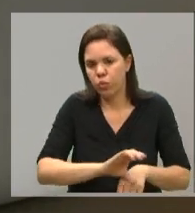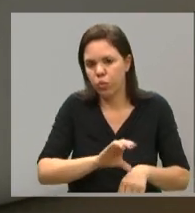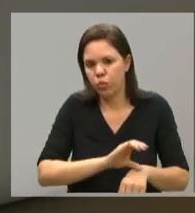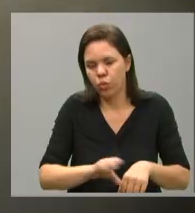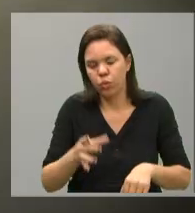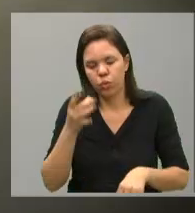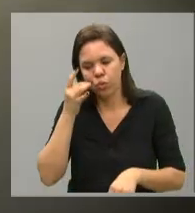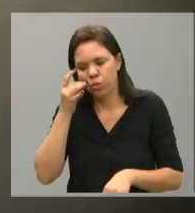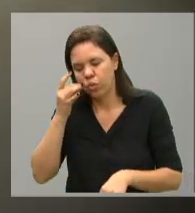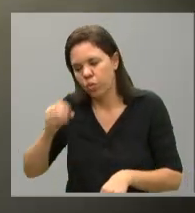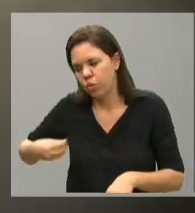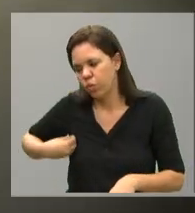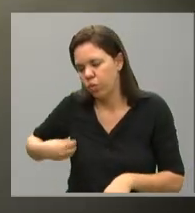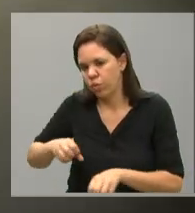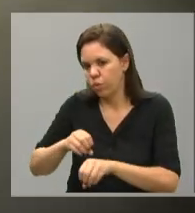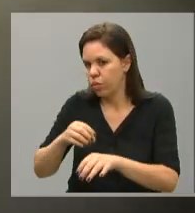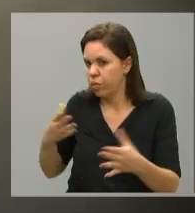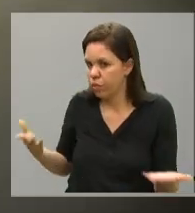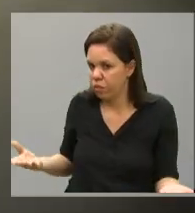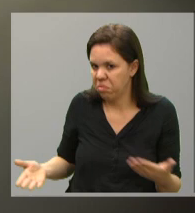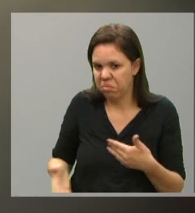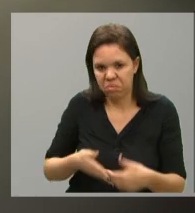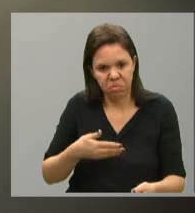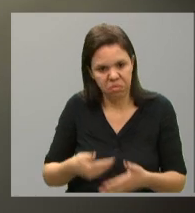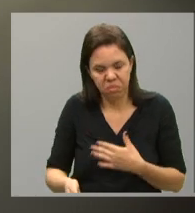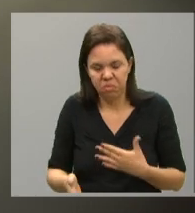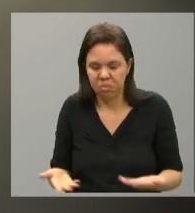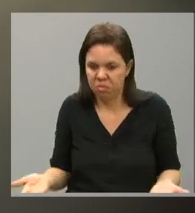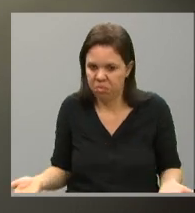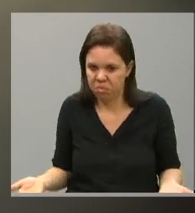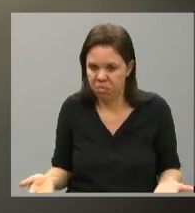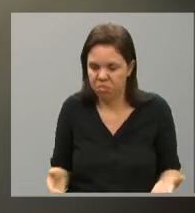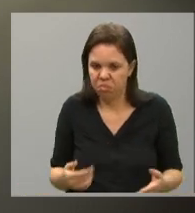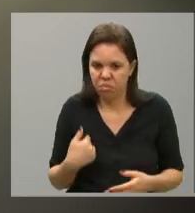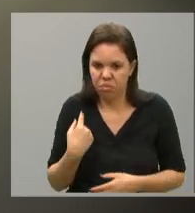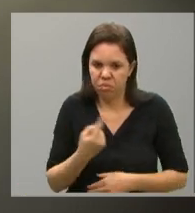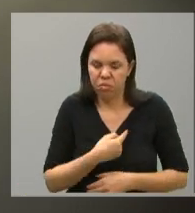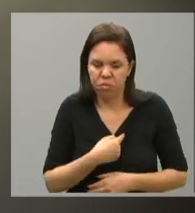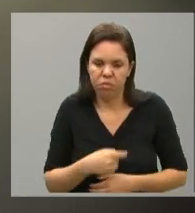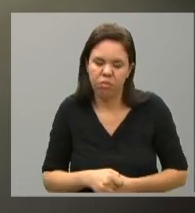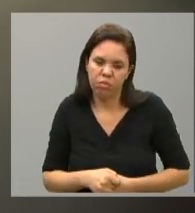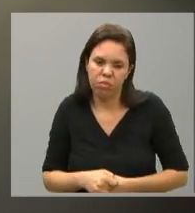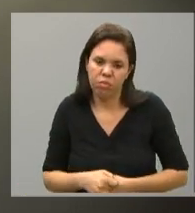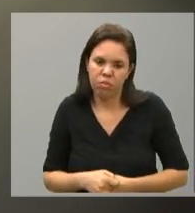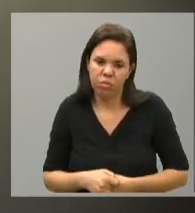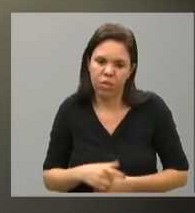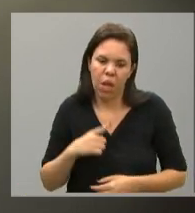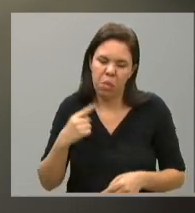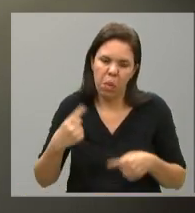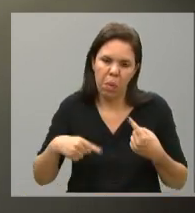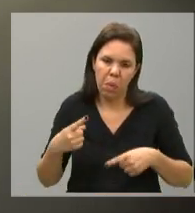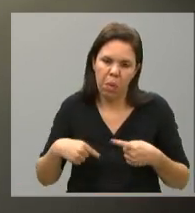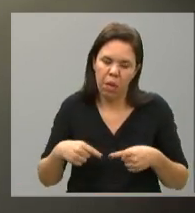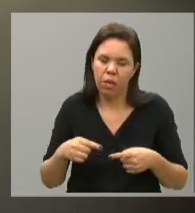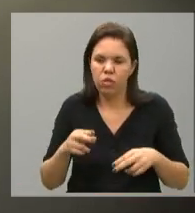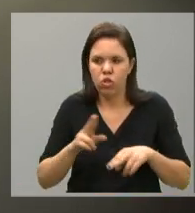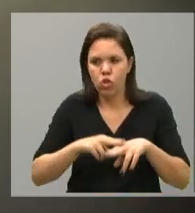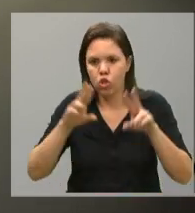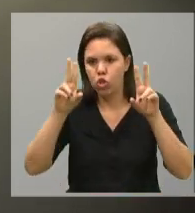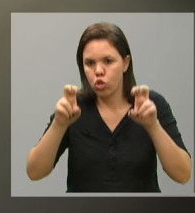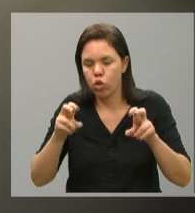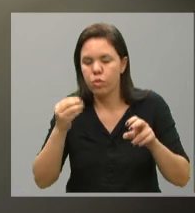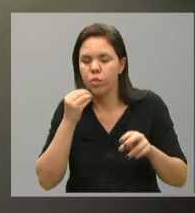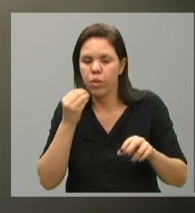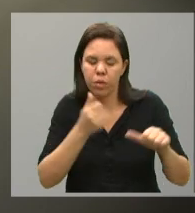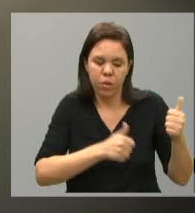ou EAD. Aí, né, a gente entra numa discussão muito mais de mercado e